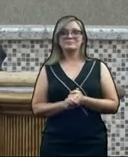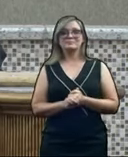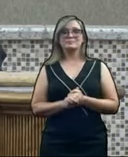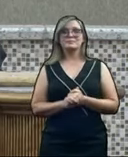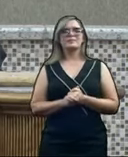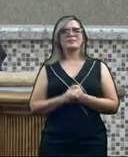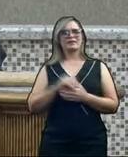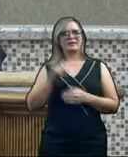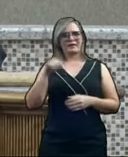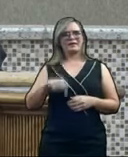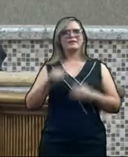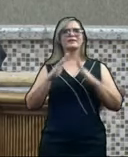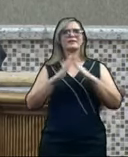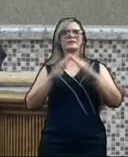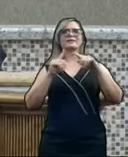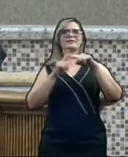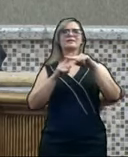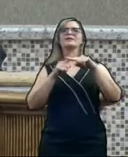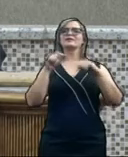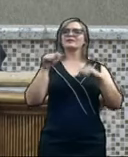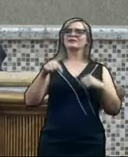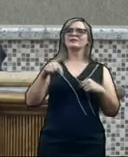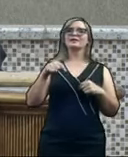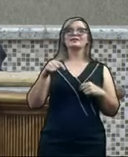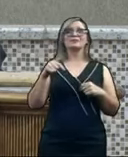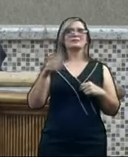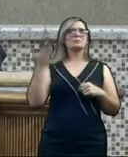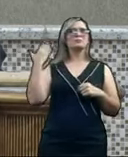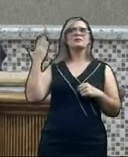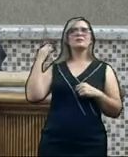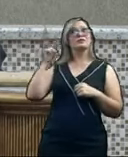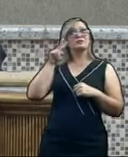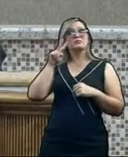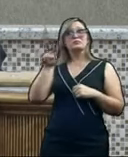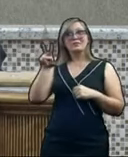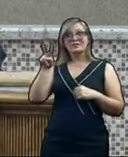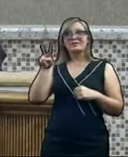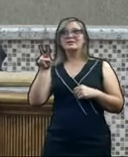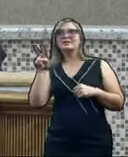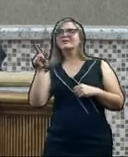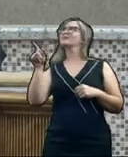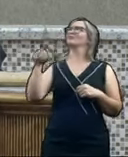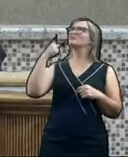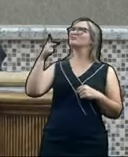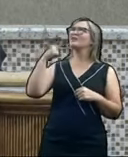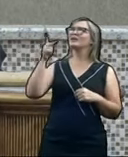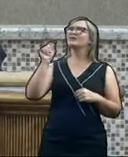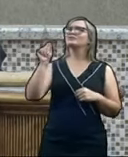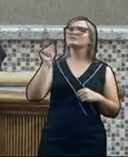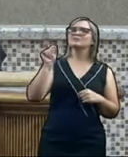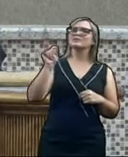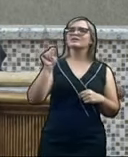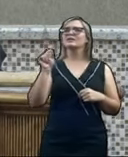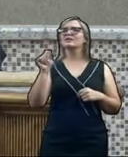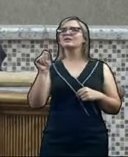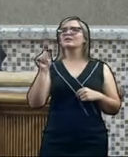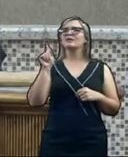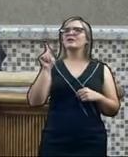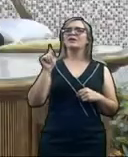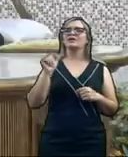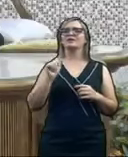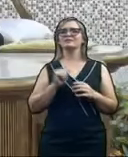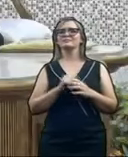ouvi dizer pessoal conversando e eu escutei a conversa Alguém disse você ficou sabendo Fulano